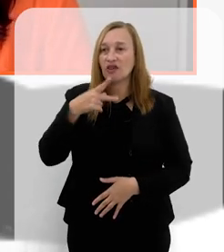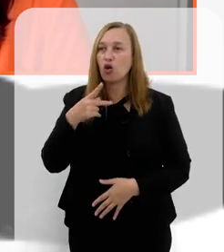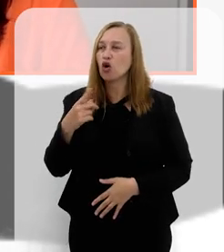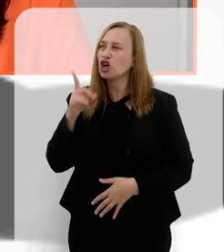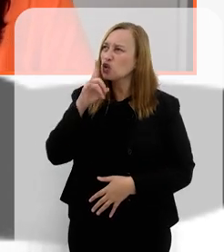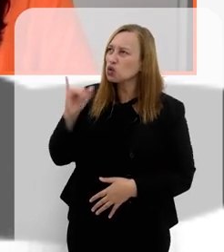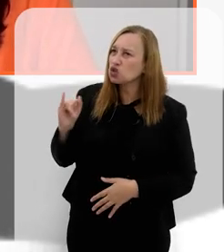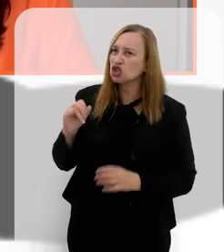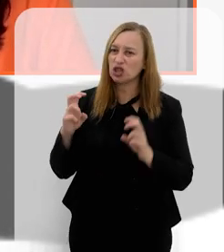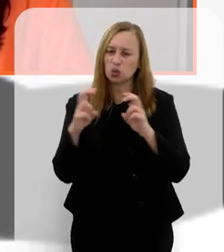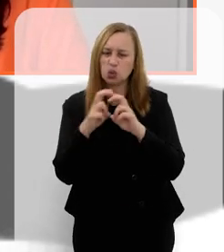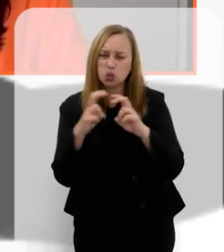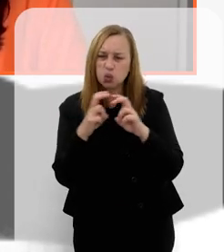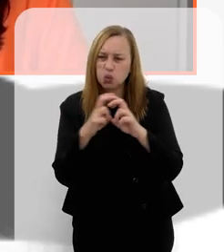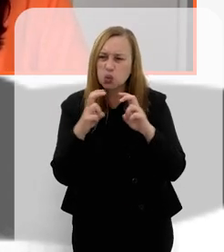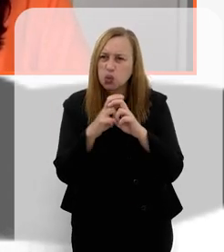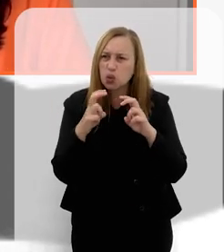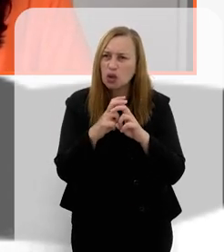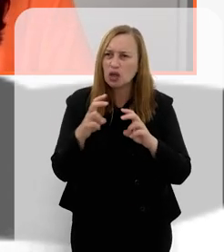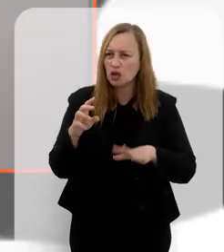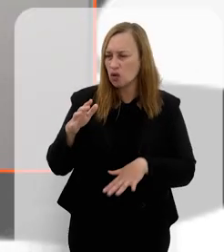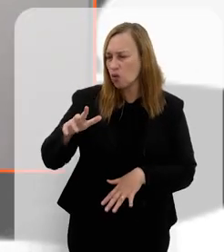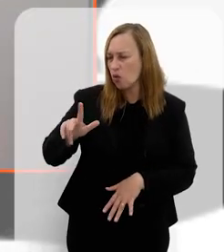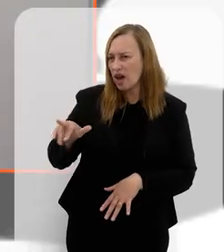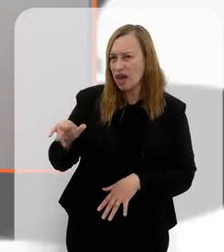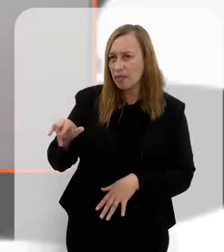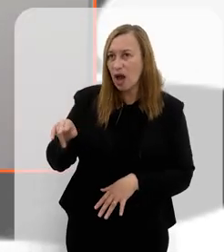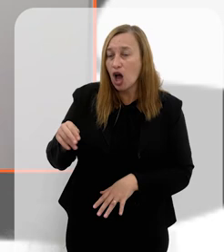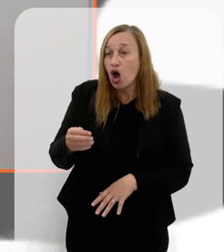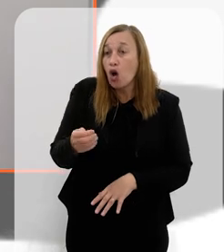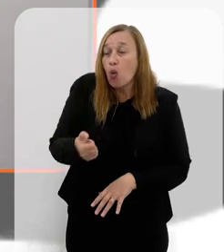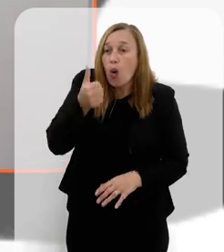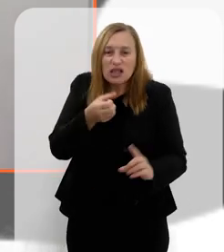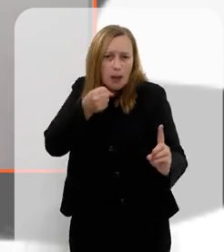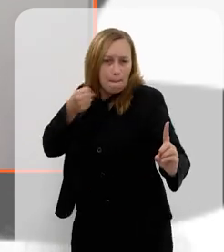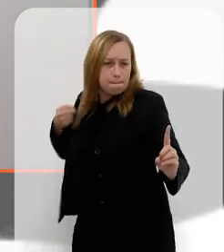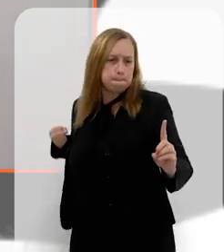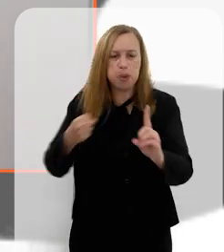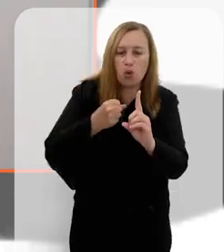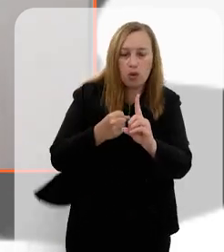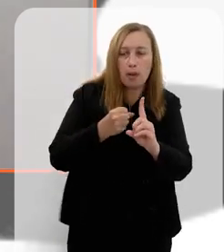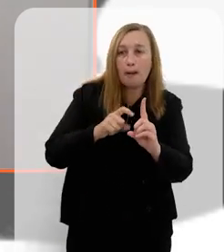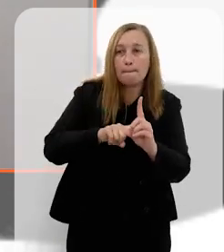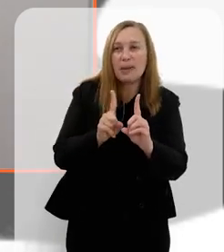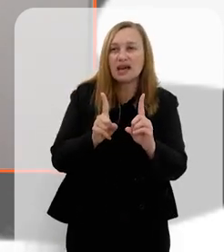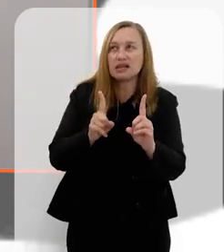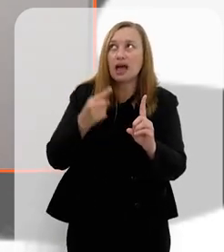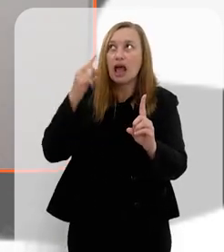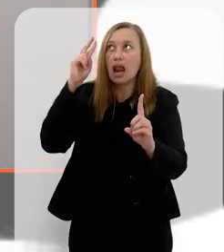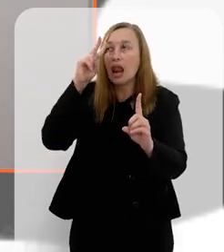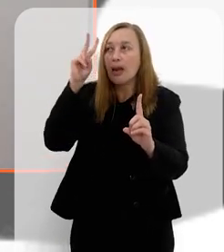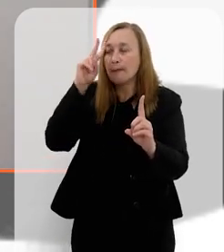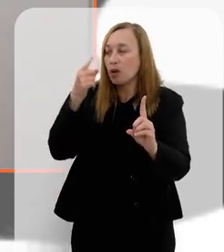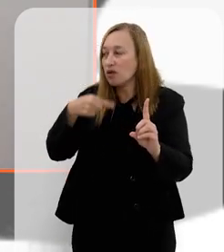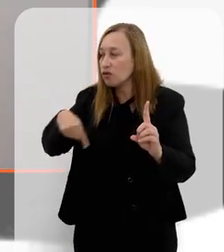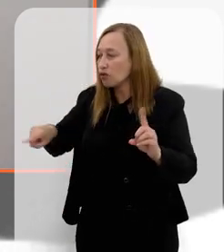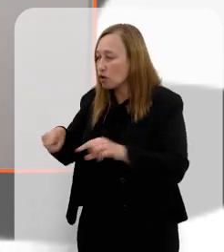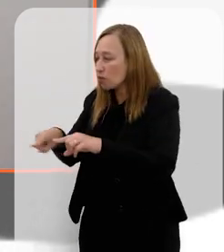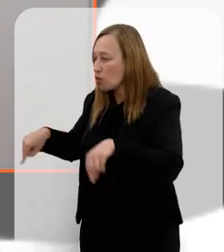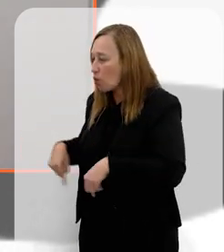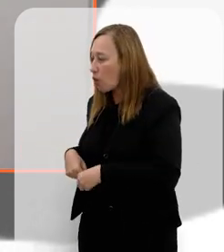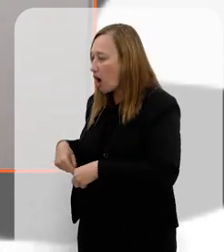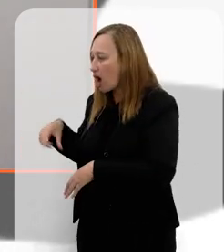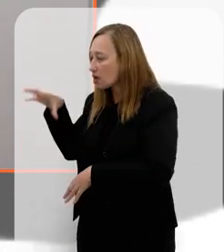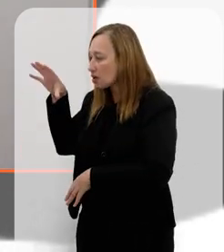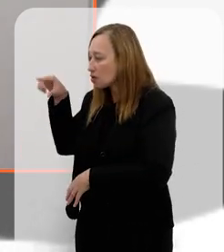falou que um dia estava brigando com a irmã e que quase deu um soco na irmã, mas que aí lembrou, foi para o